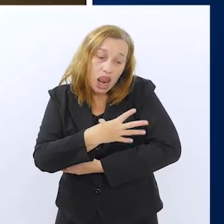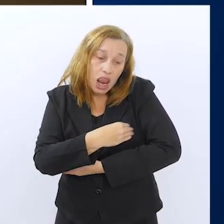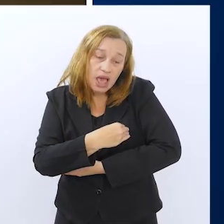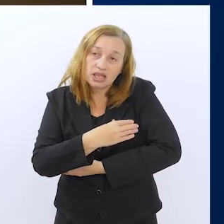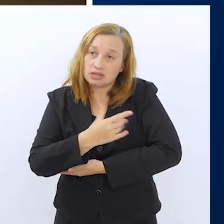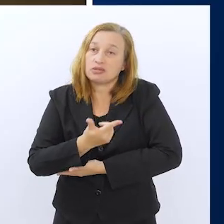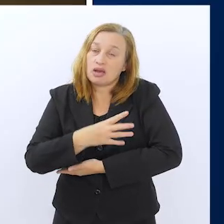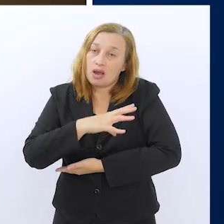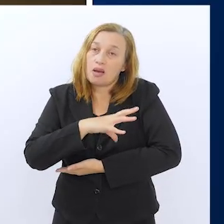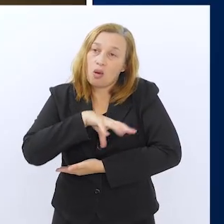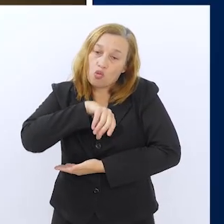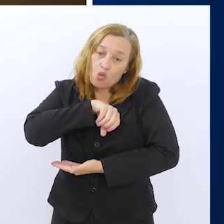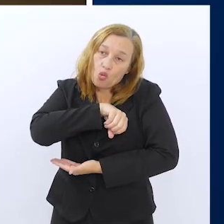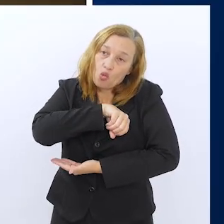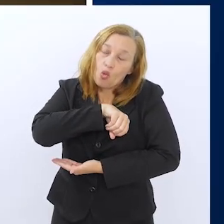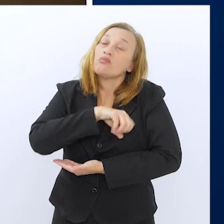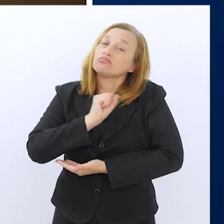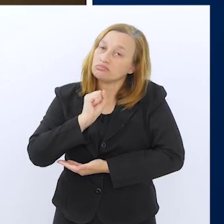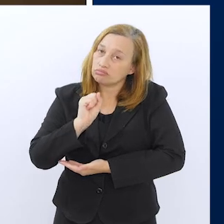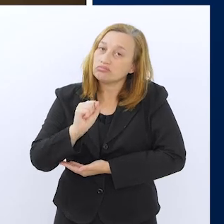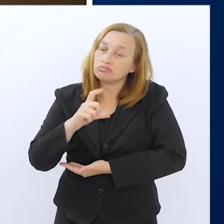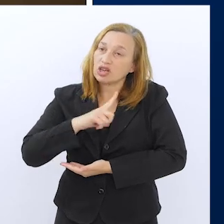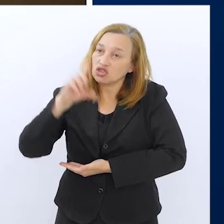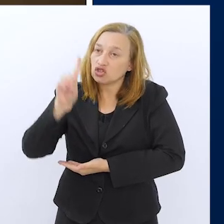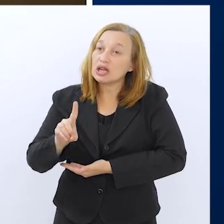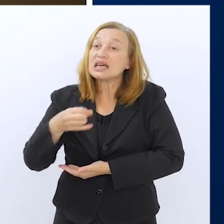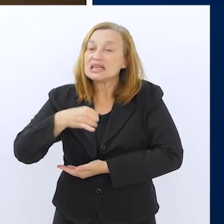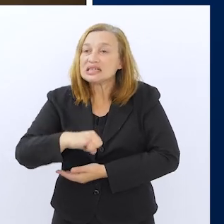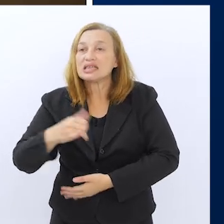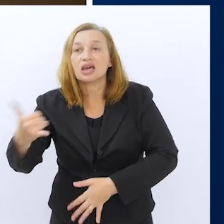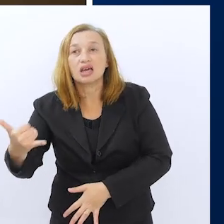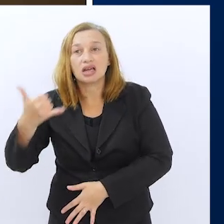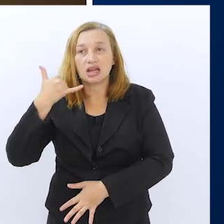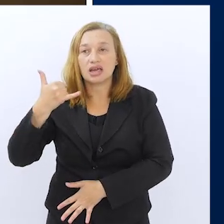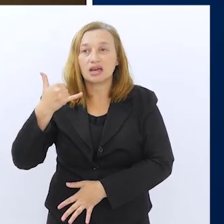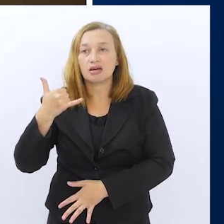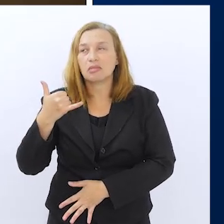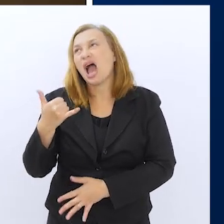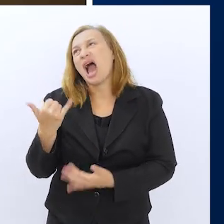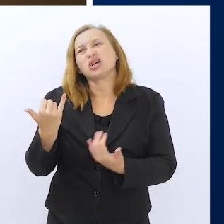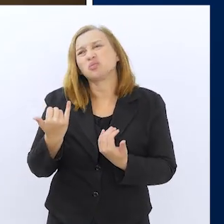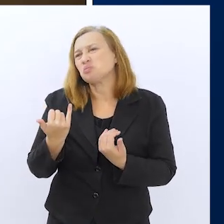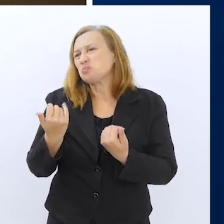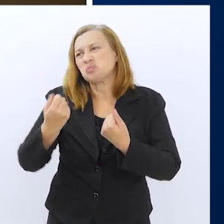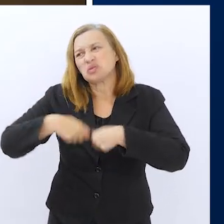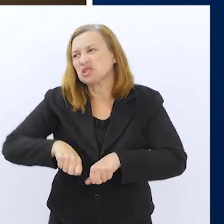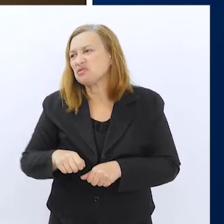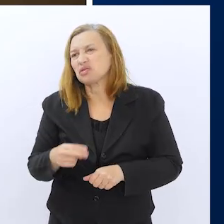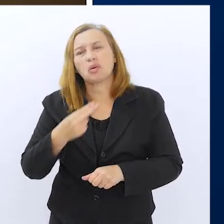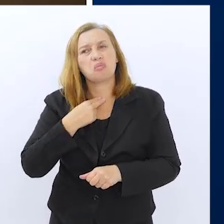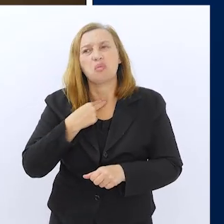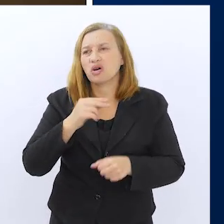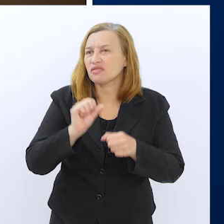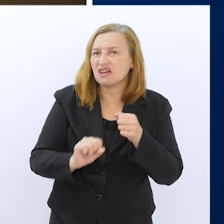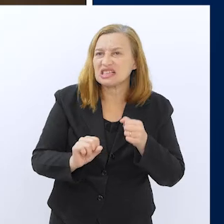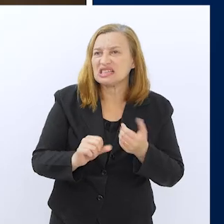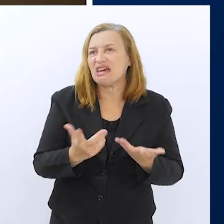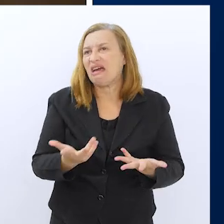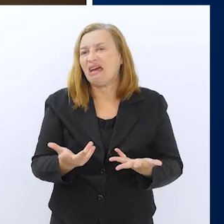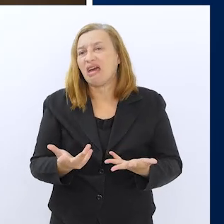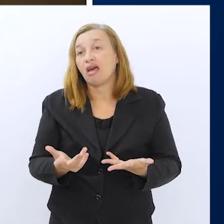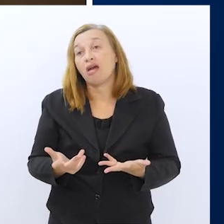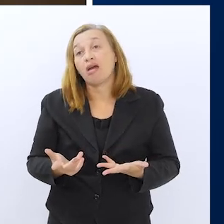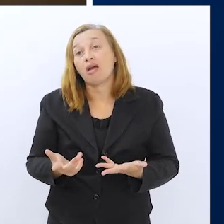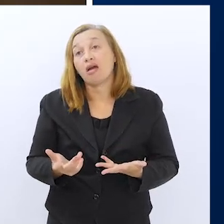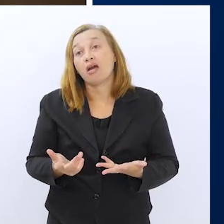que ele recebe, né? Então, se a gente lida com alguma pessoa em que fala assim que não é possível, não pode